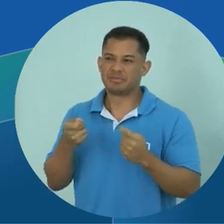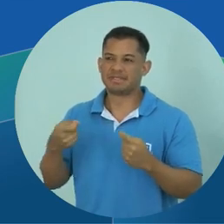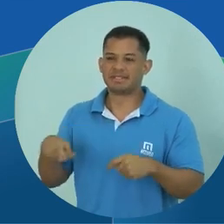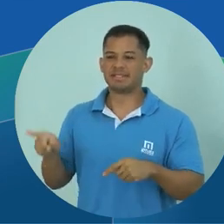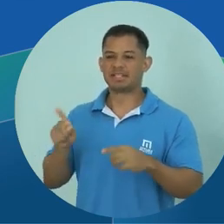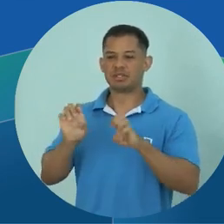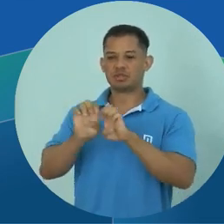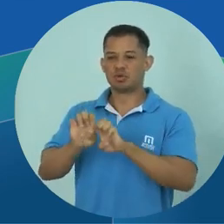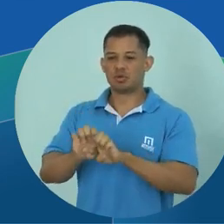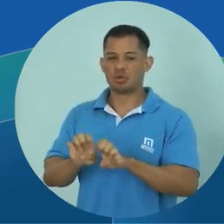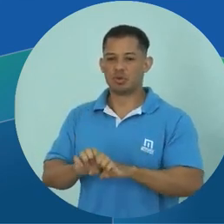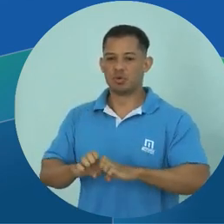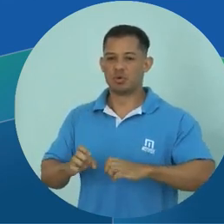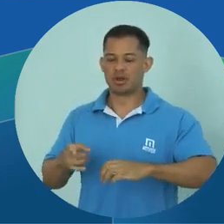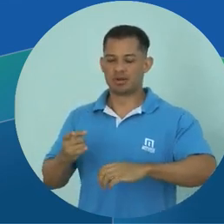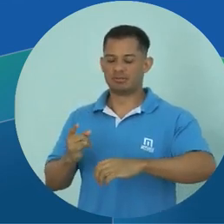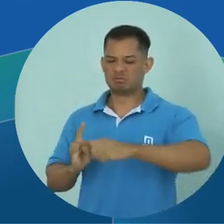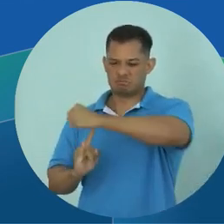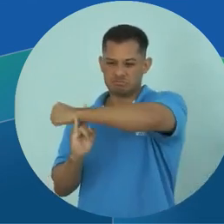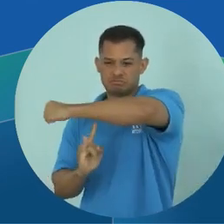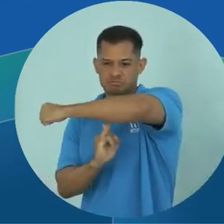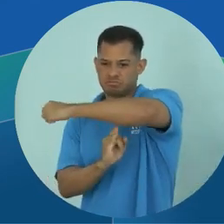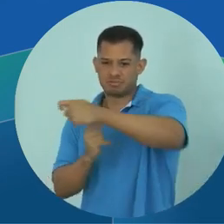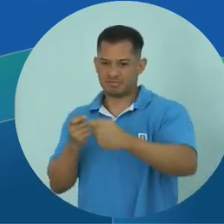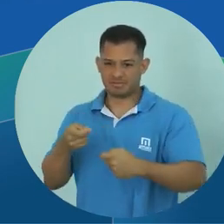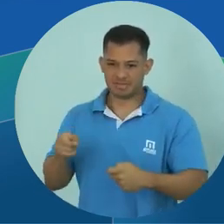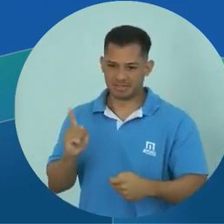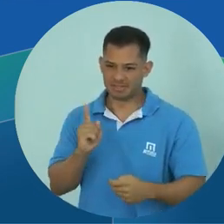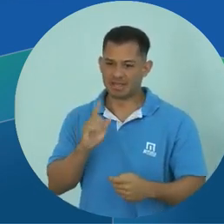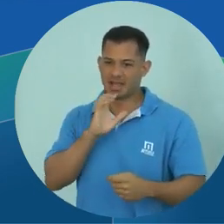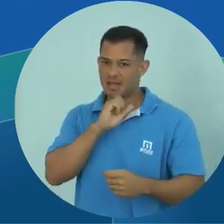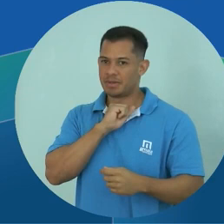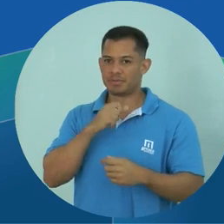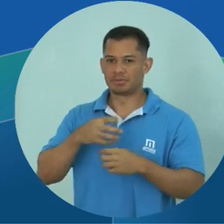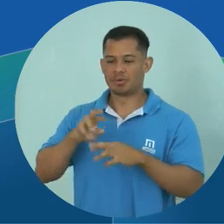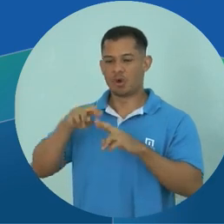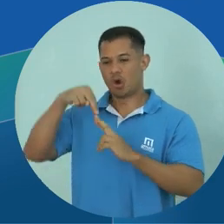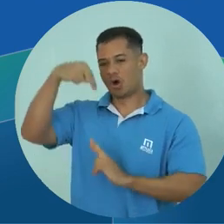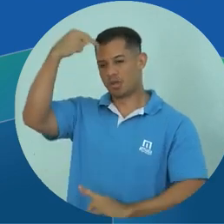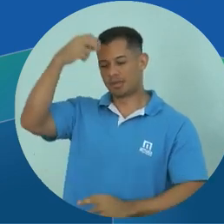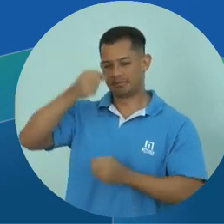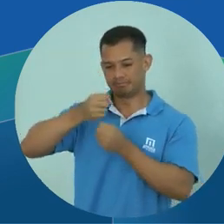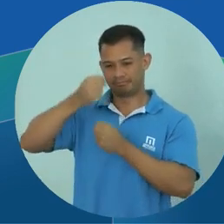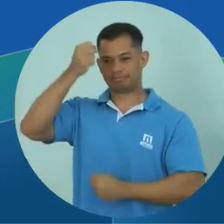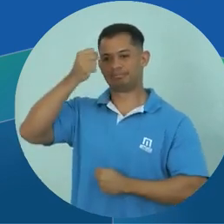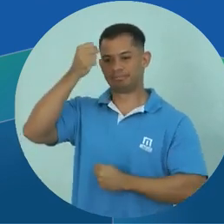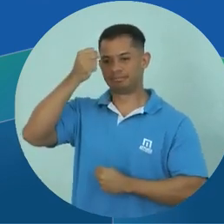de contenção, de acesso, e a gente acabou fazendo como corda.